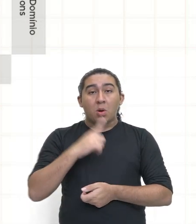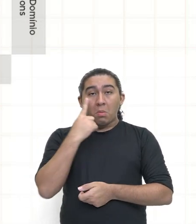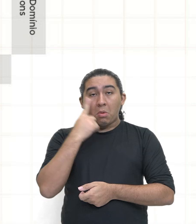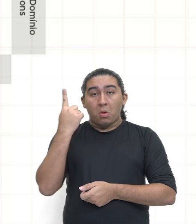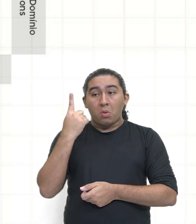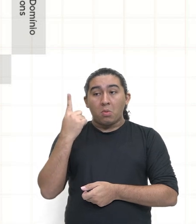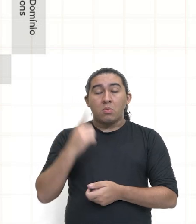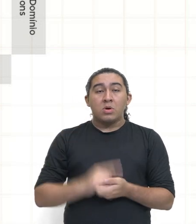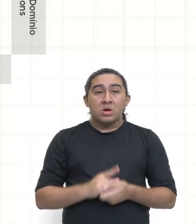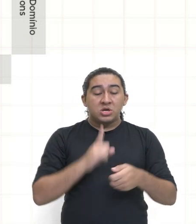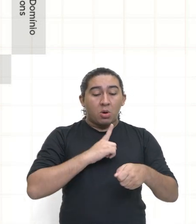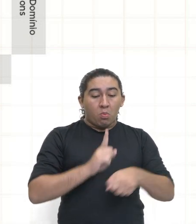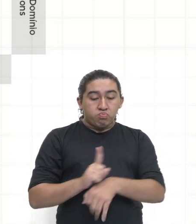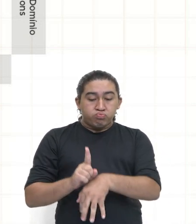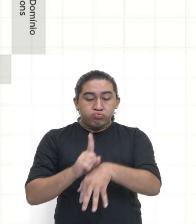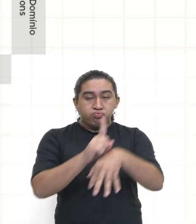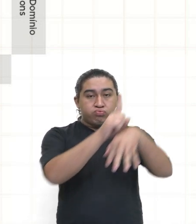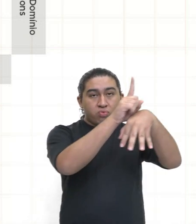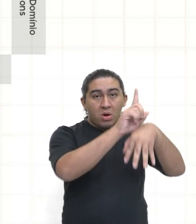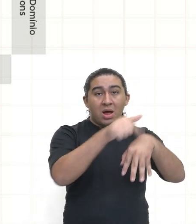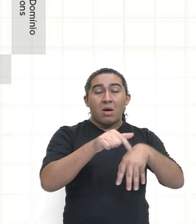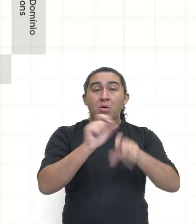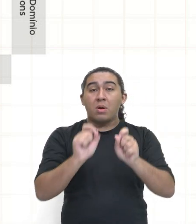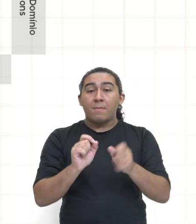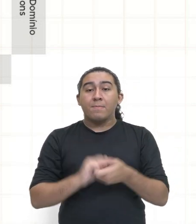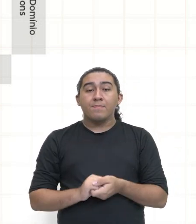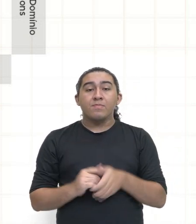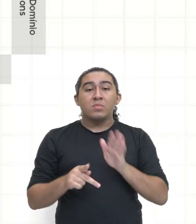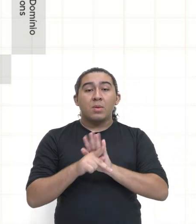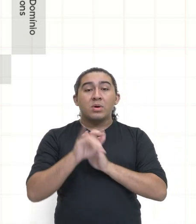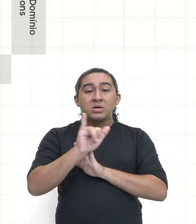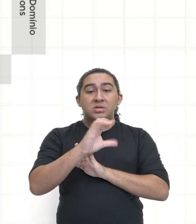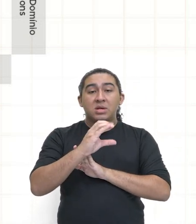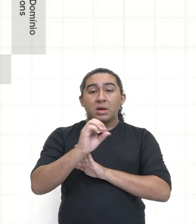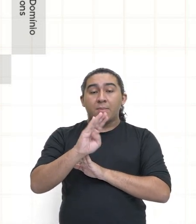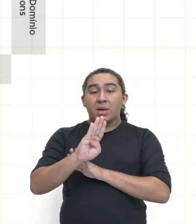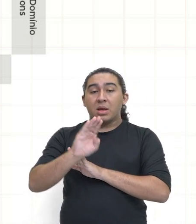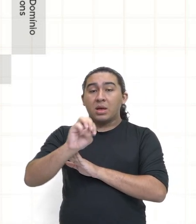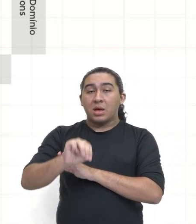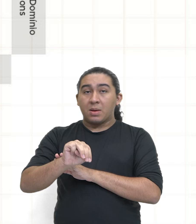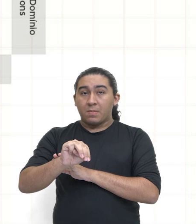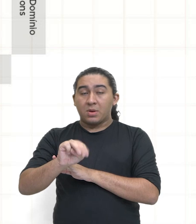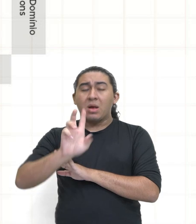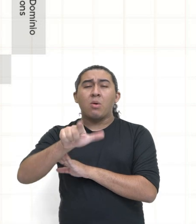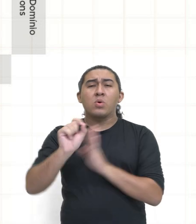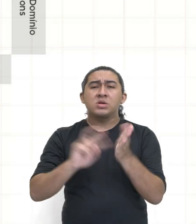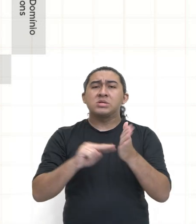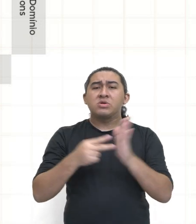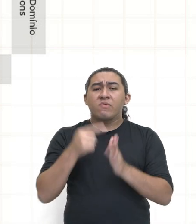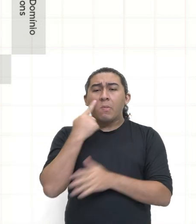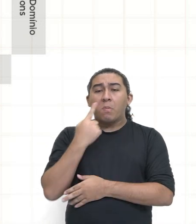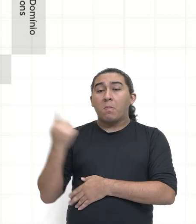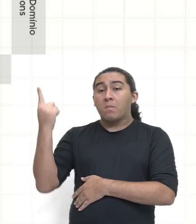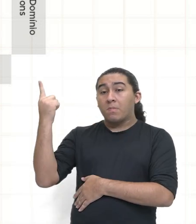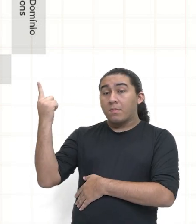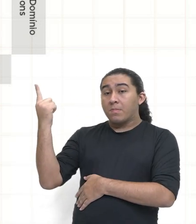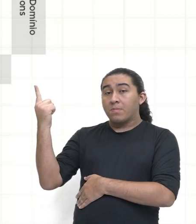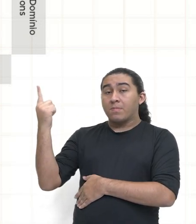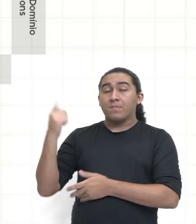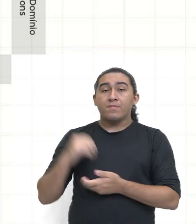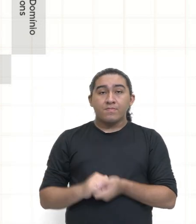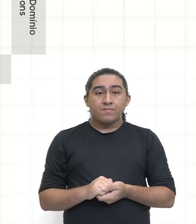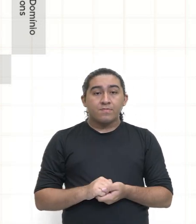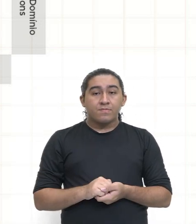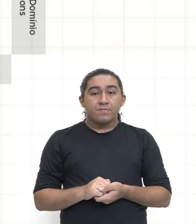balísticos intercontinentais, que são conhecidos como ICBMs. O que seria isso, professora? São mísseis que seguem